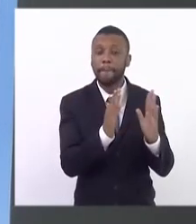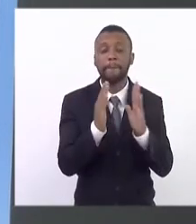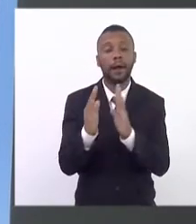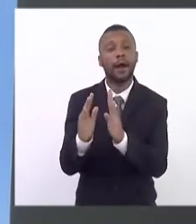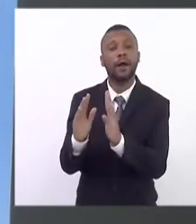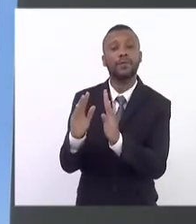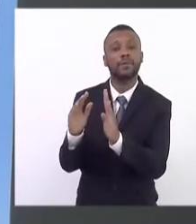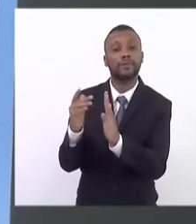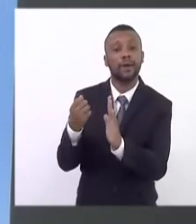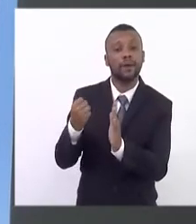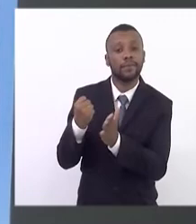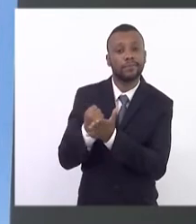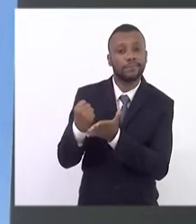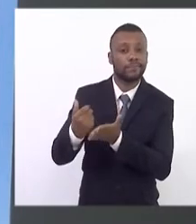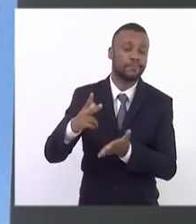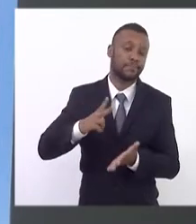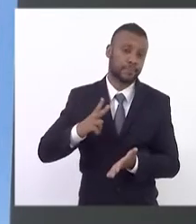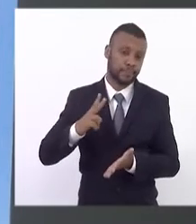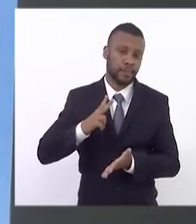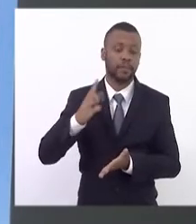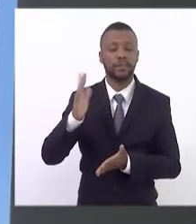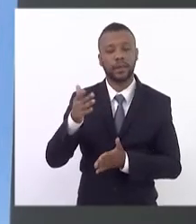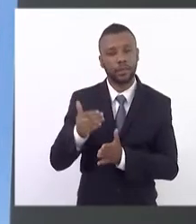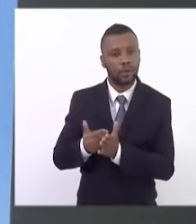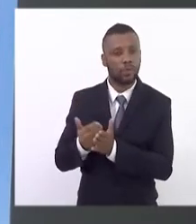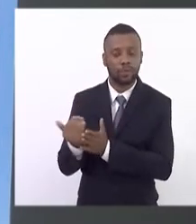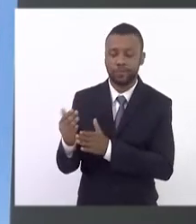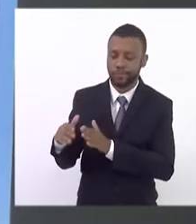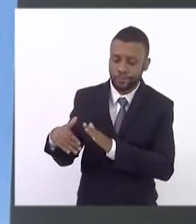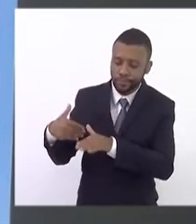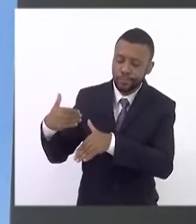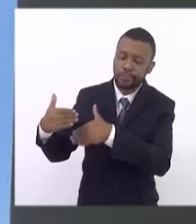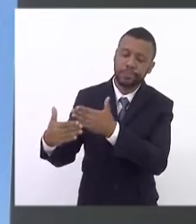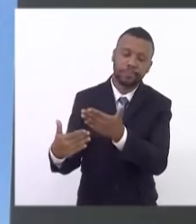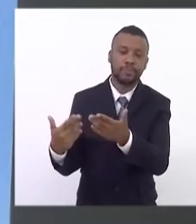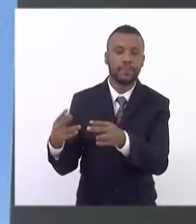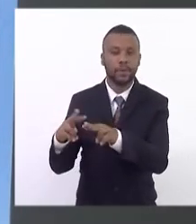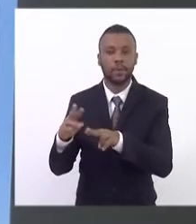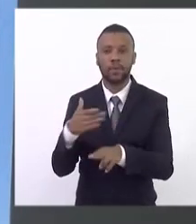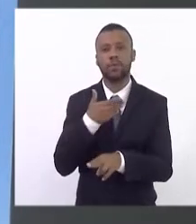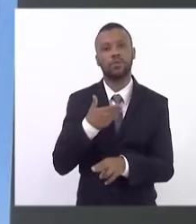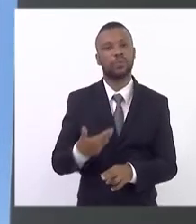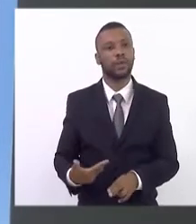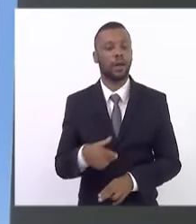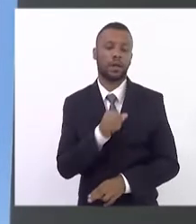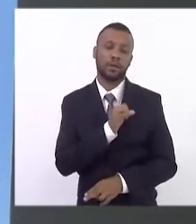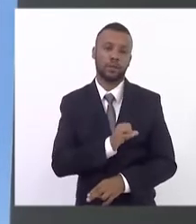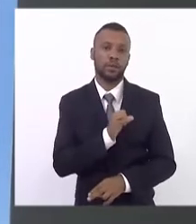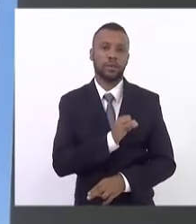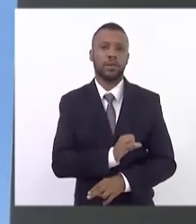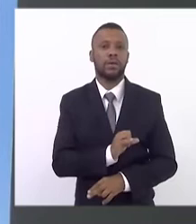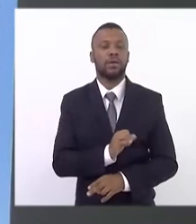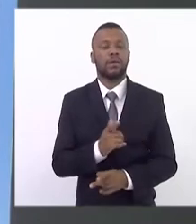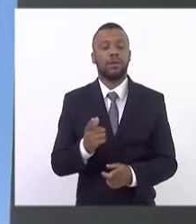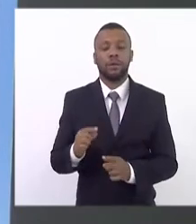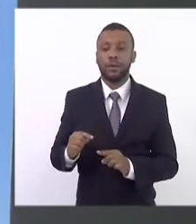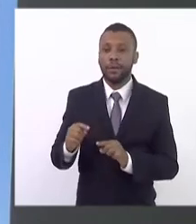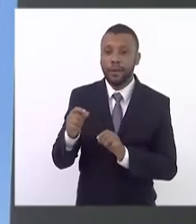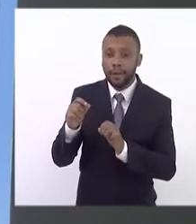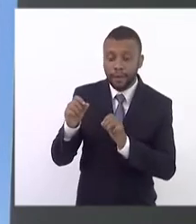concessão privada, o que já está em execução é por conta do Estado, o que fizer depois vai